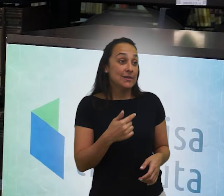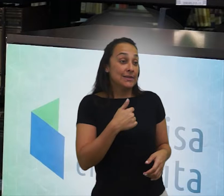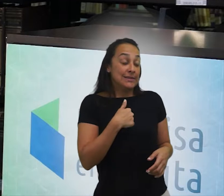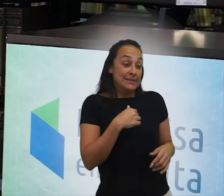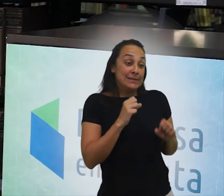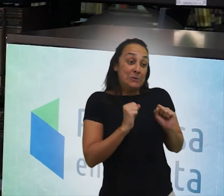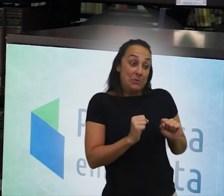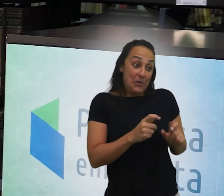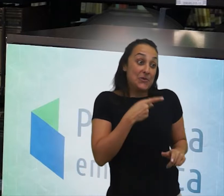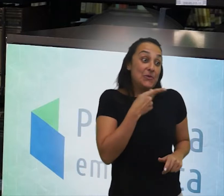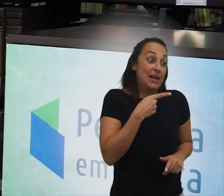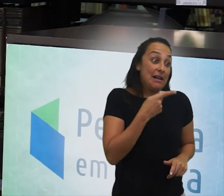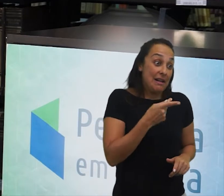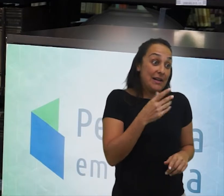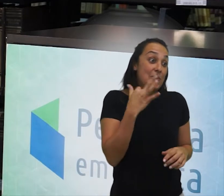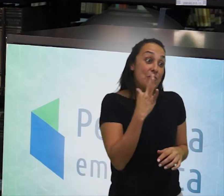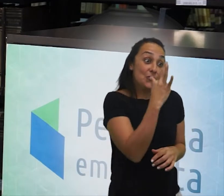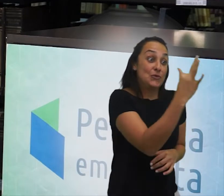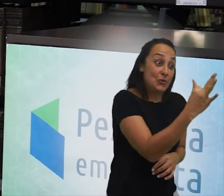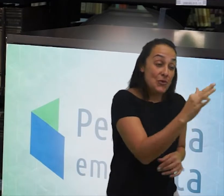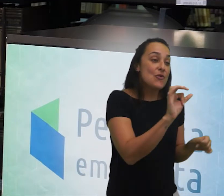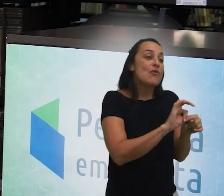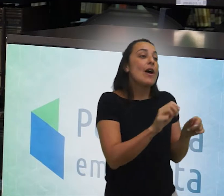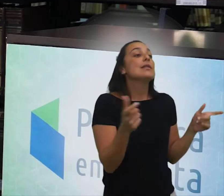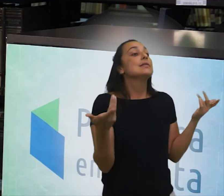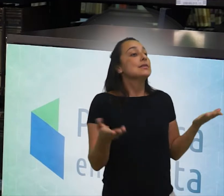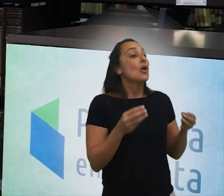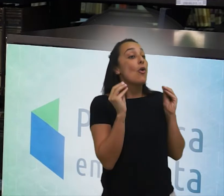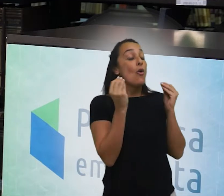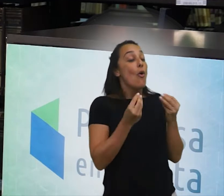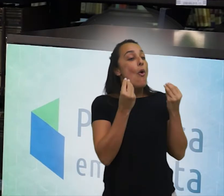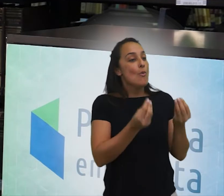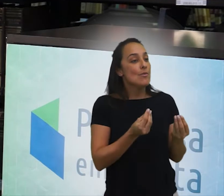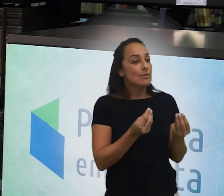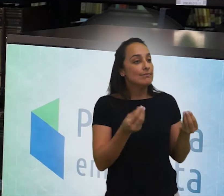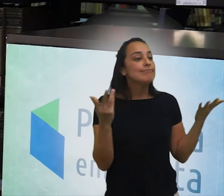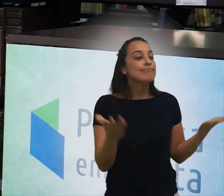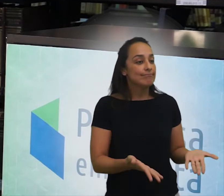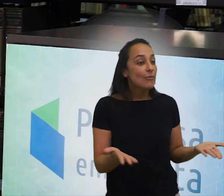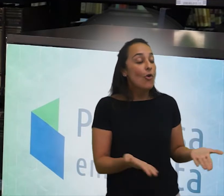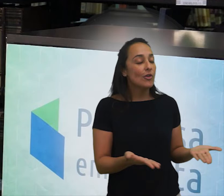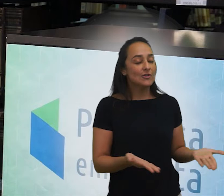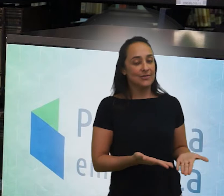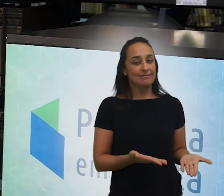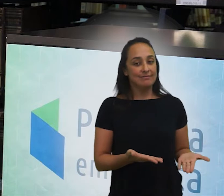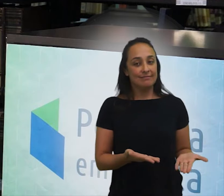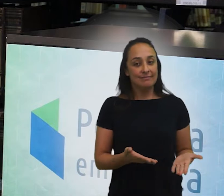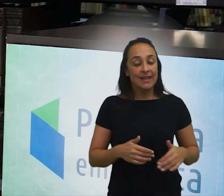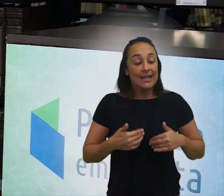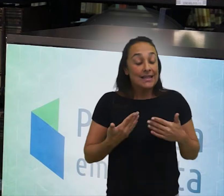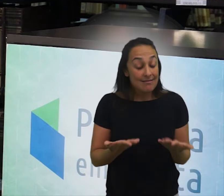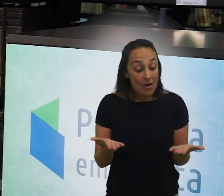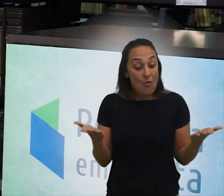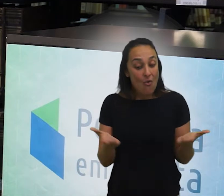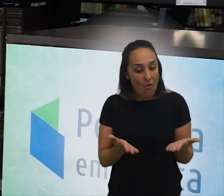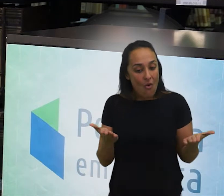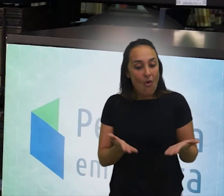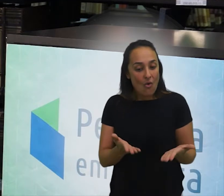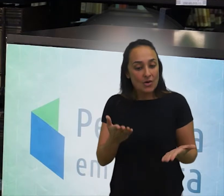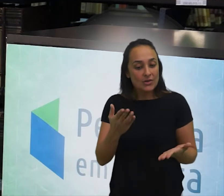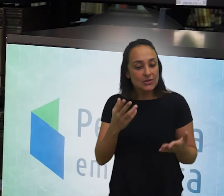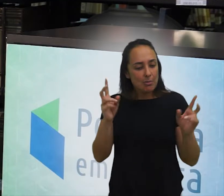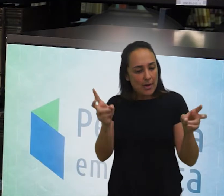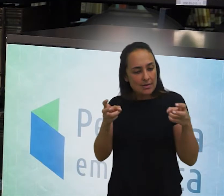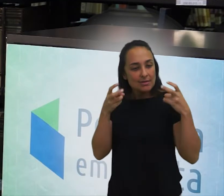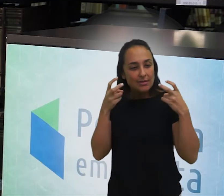eu acho que a partir do que estamos fazendo hoje, é que nós podemos perceber o que vai acontecer no futuro.